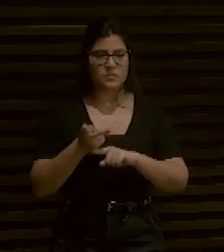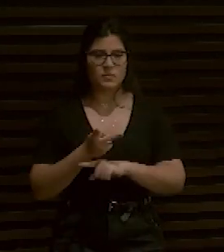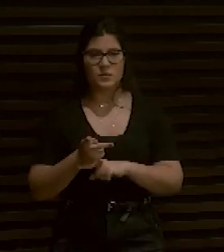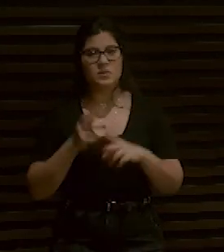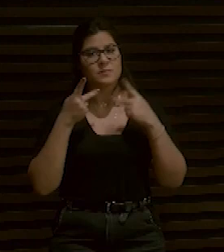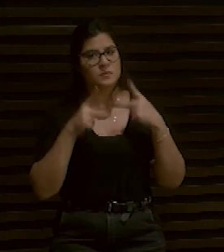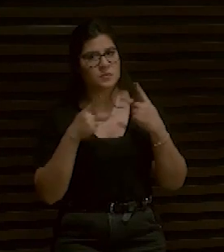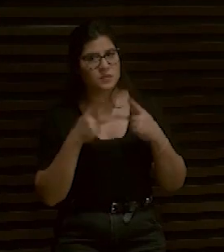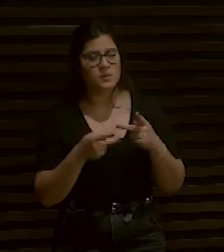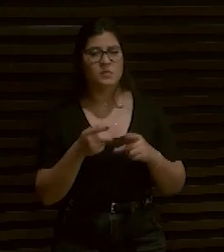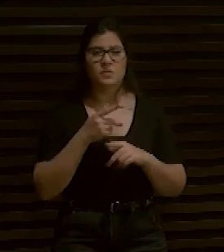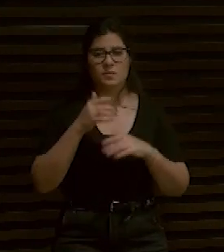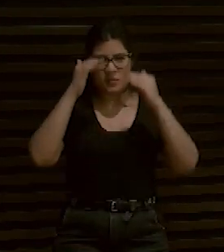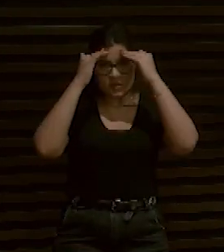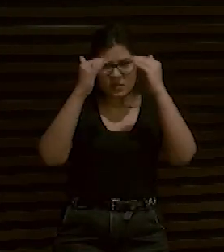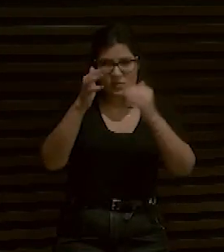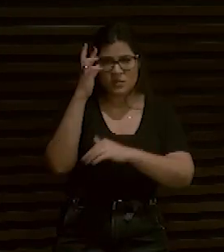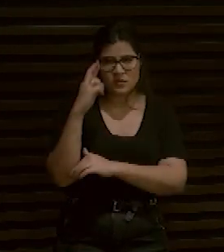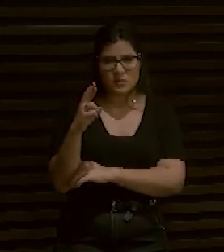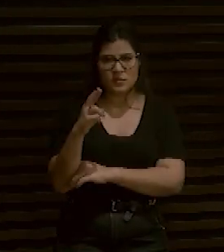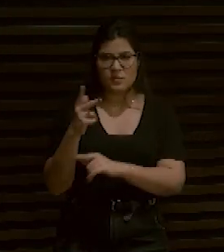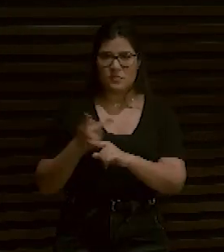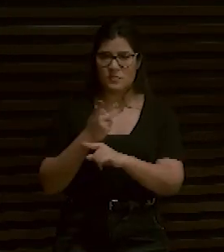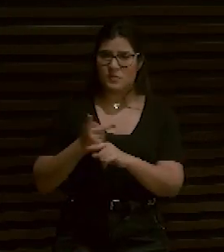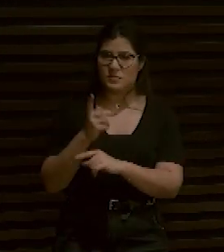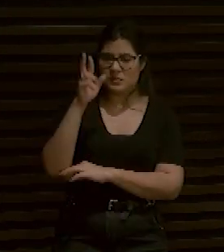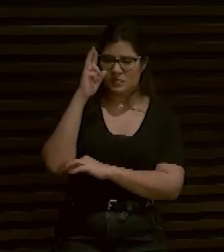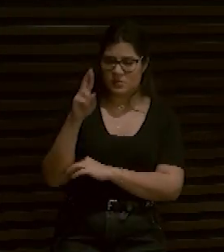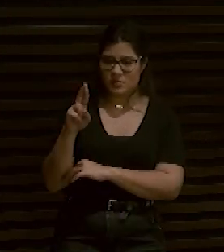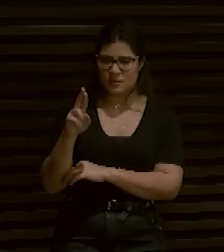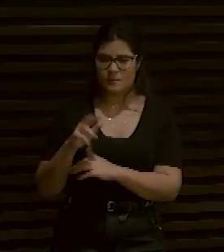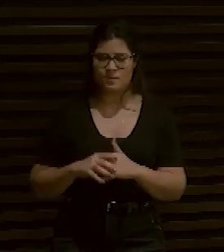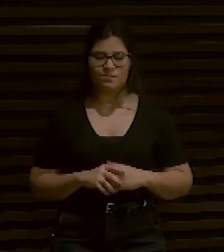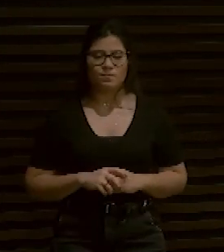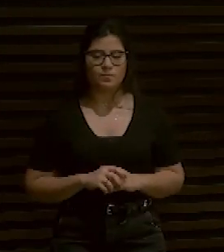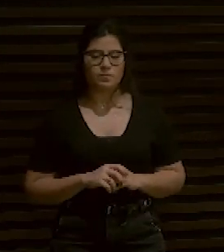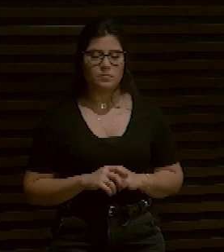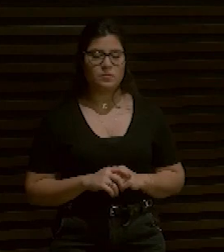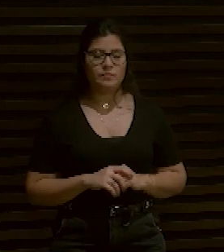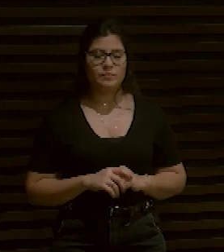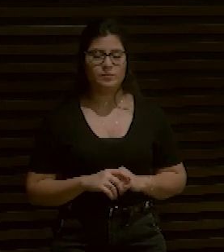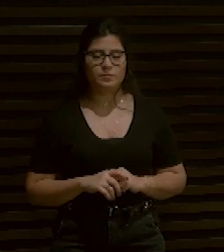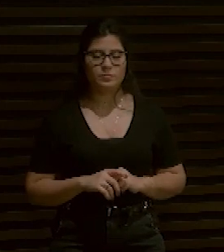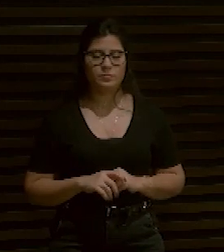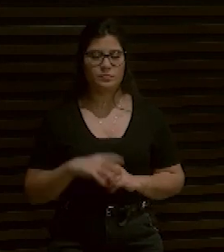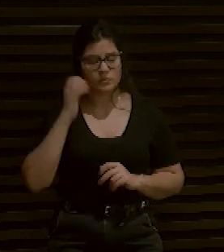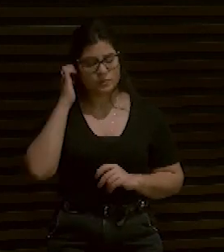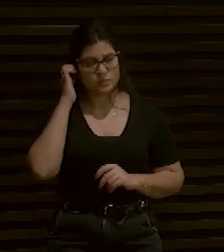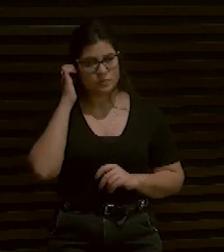Se pela janela da nossa alma entrar maldição, todo o nosso corpo passará por maldição,